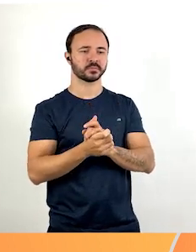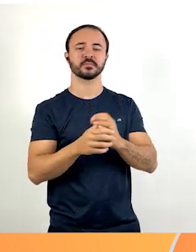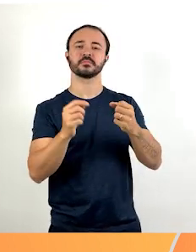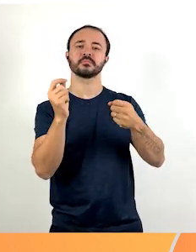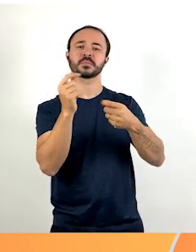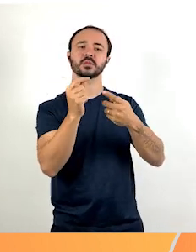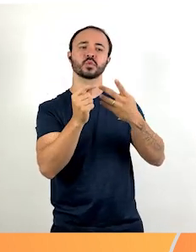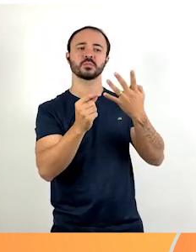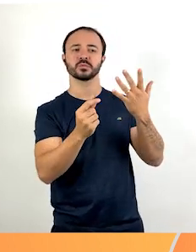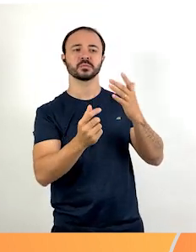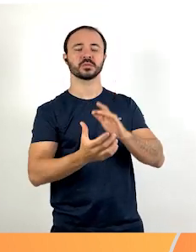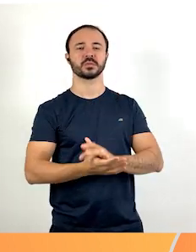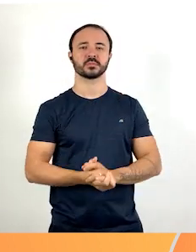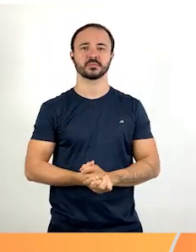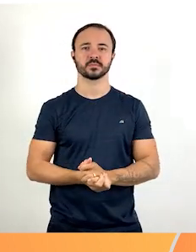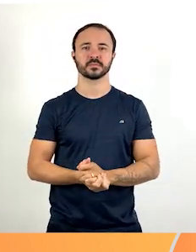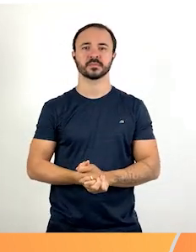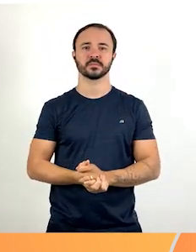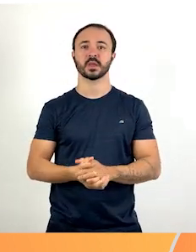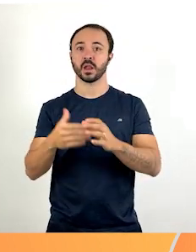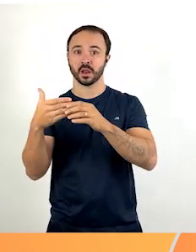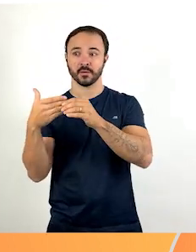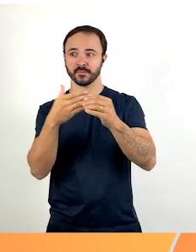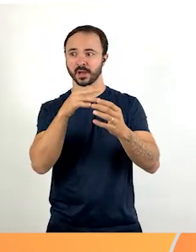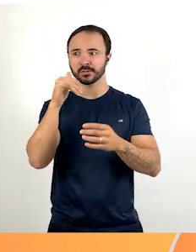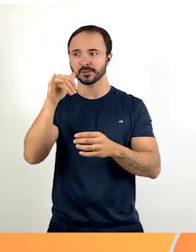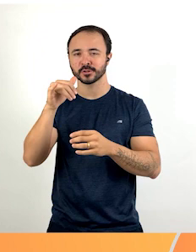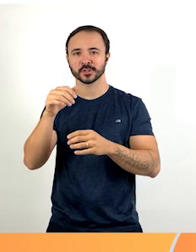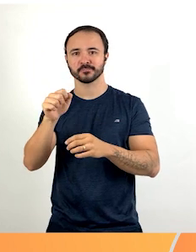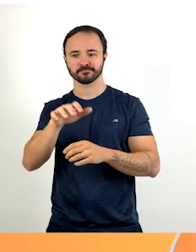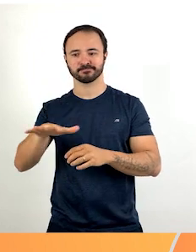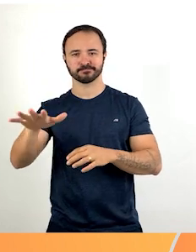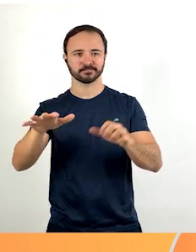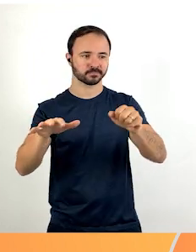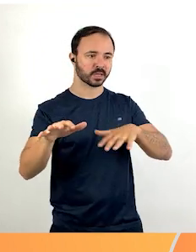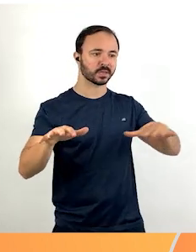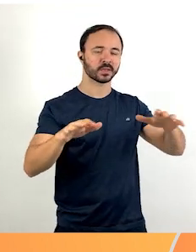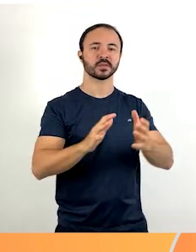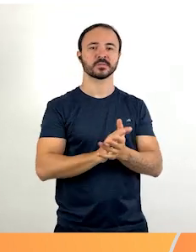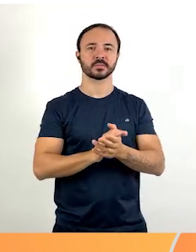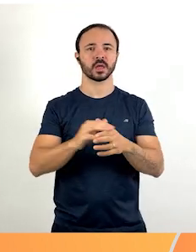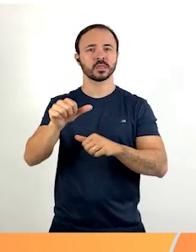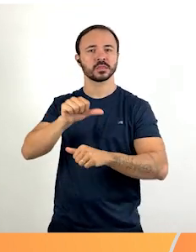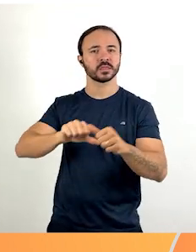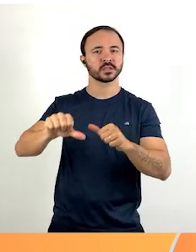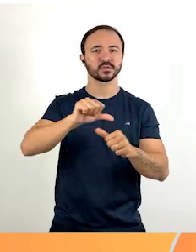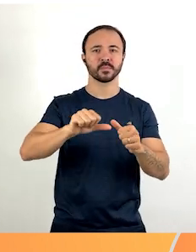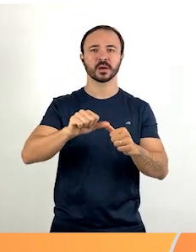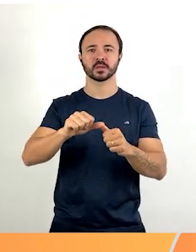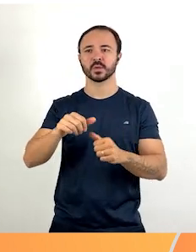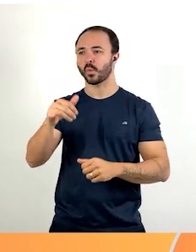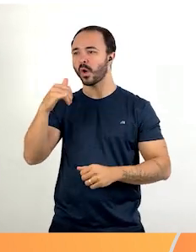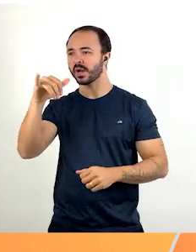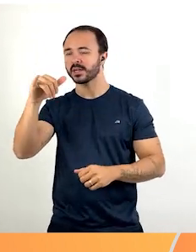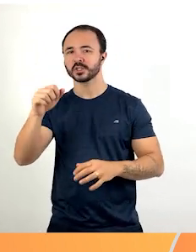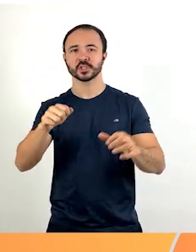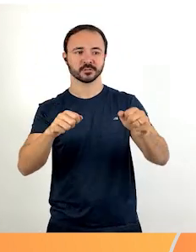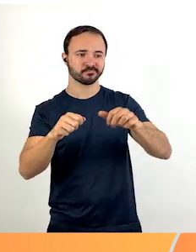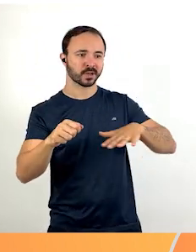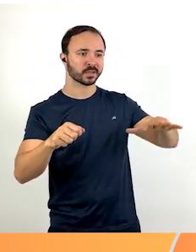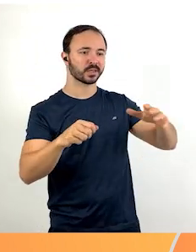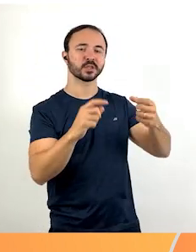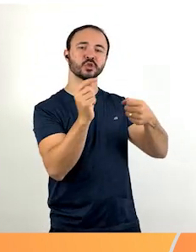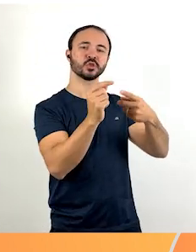eletromotriz, transformar a energia elétrica presente em um circuito em outras formas de energia, como a energia cinética, C.